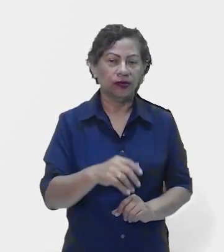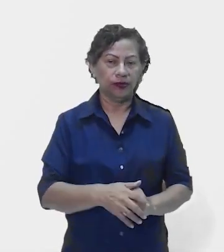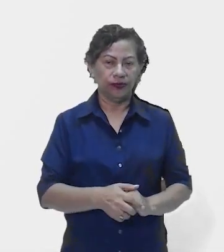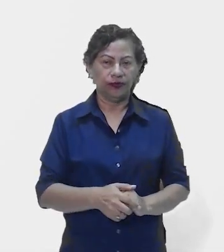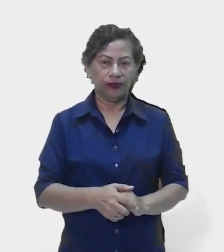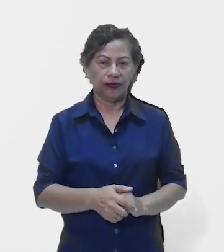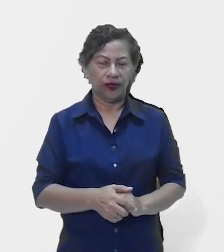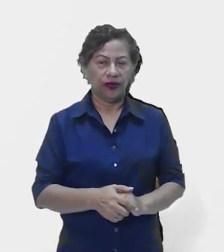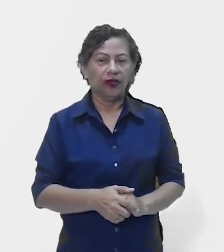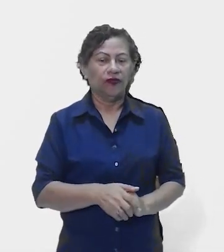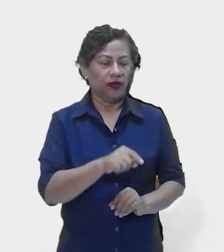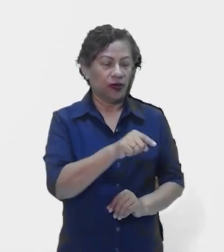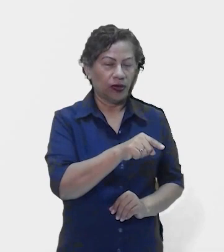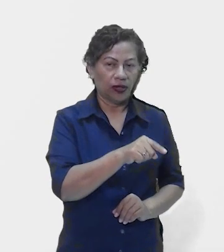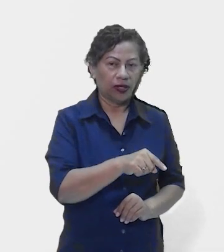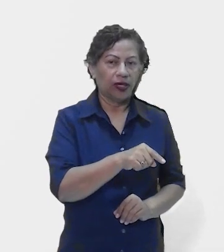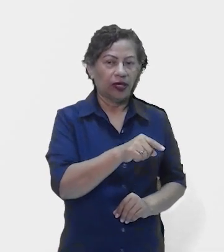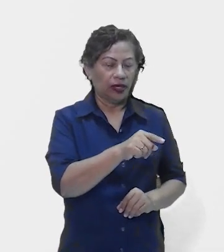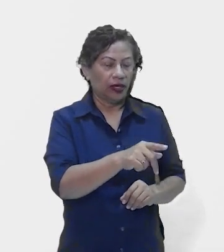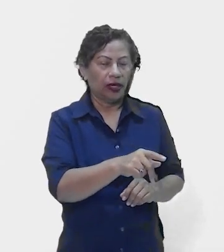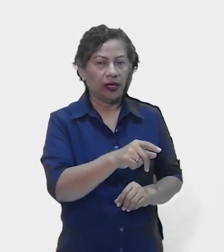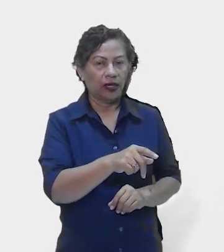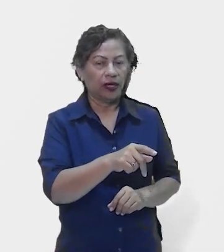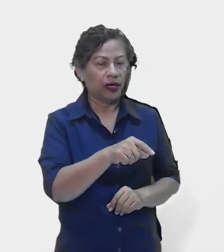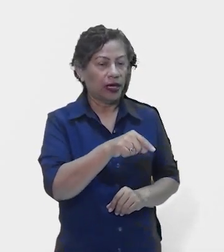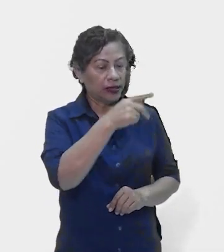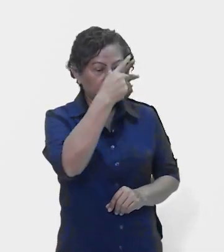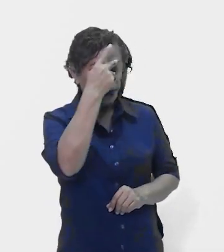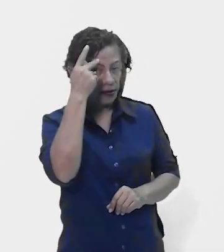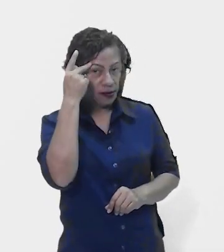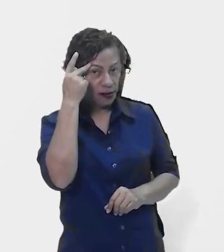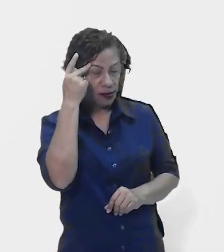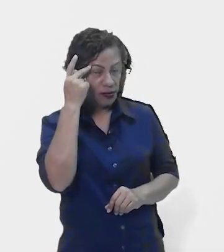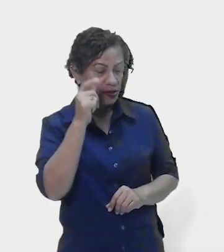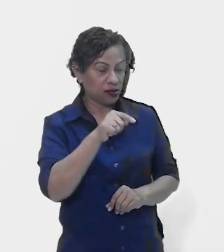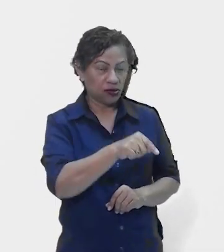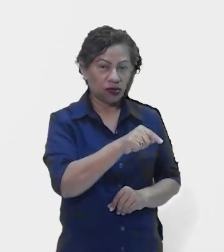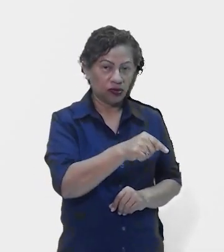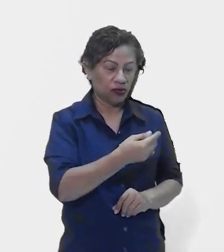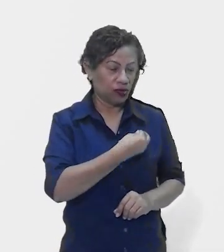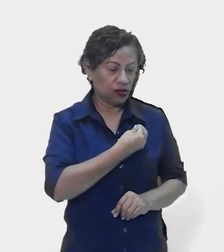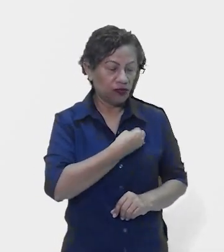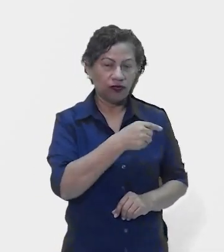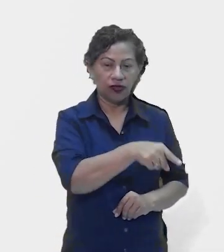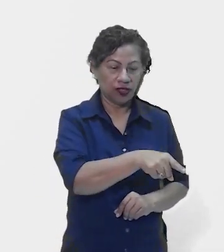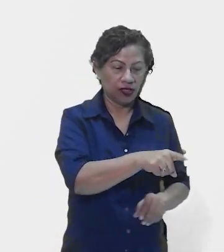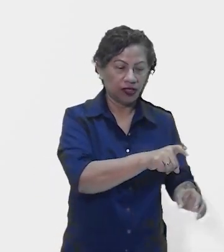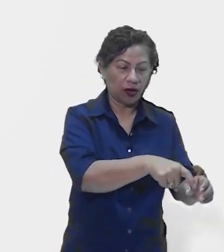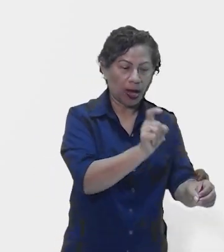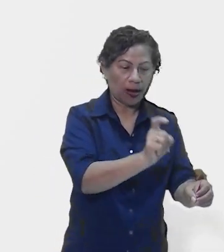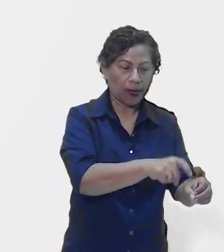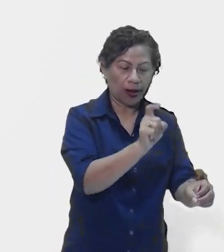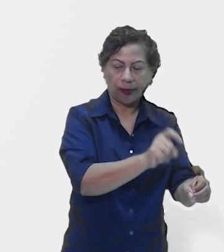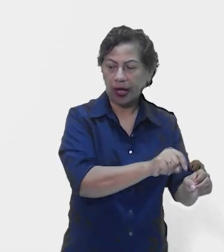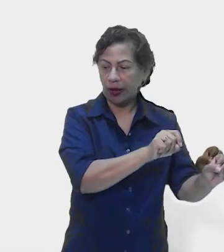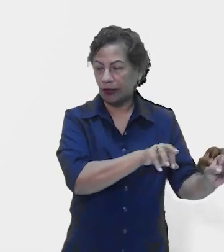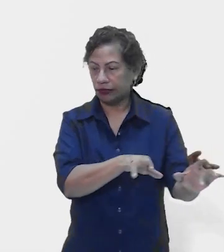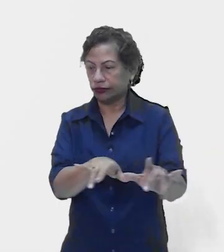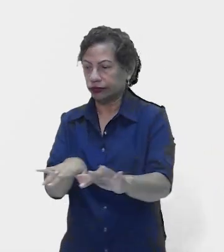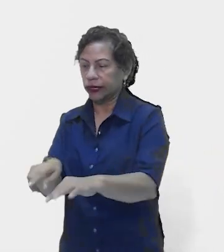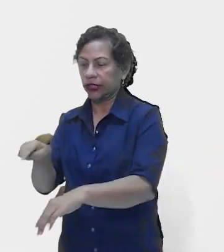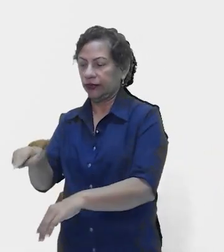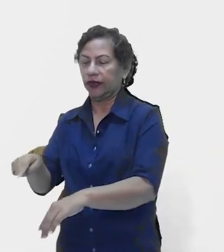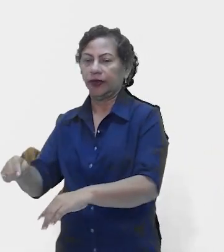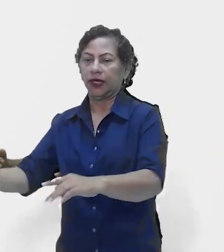que o homem do campo ele seja empurrado do campo em direção à cidade. Isso em decorrência principalmente do processo